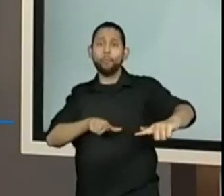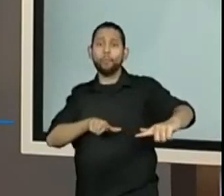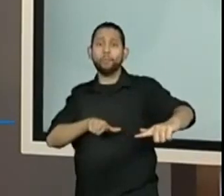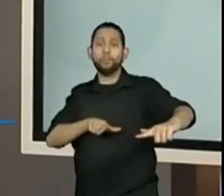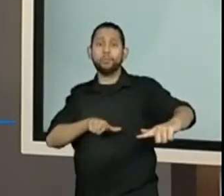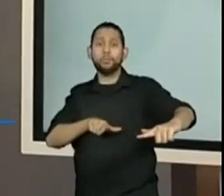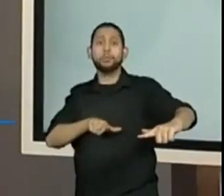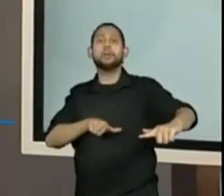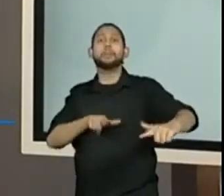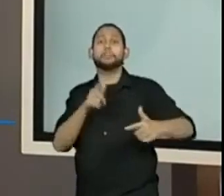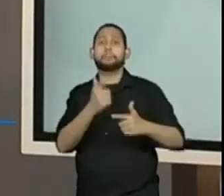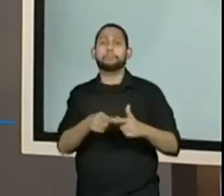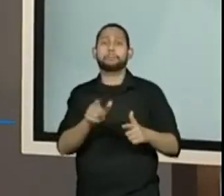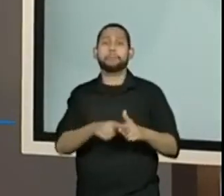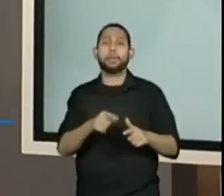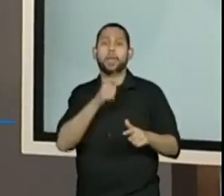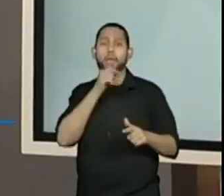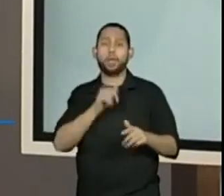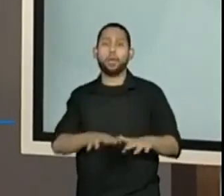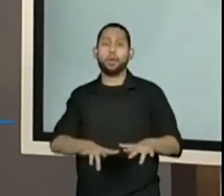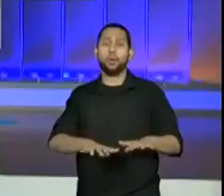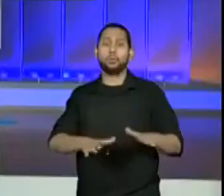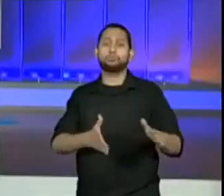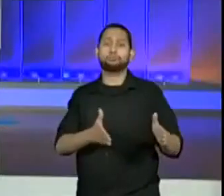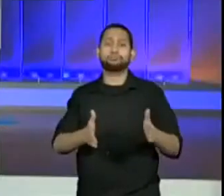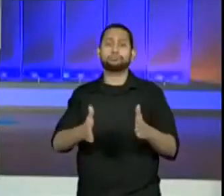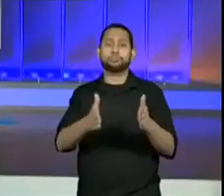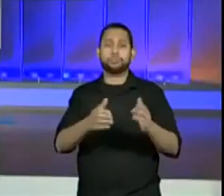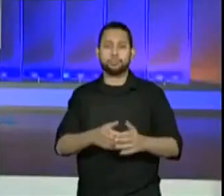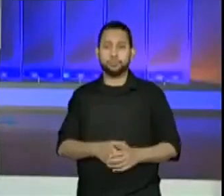destacar no texto, então, essas duas causas?